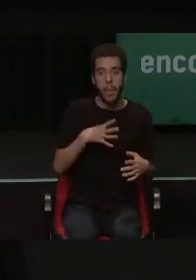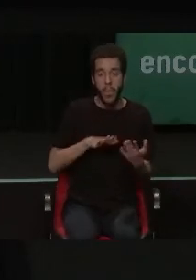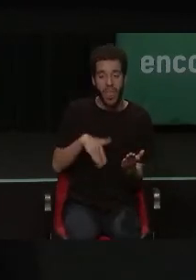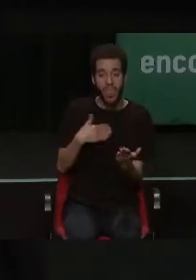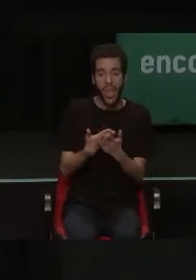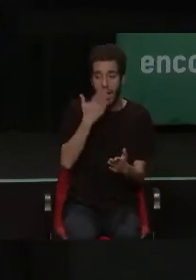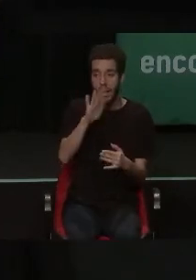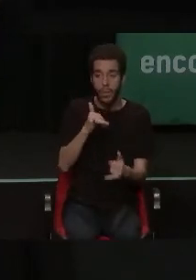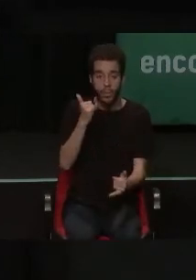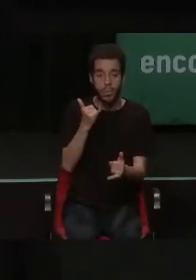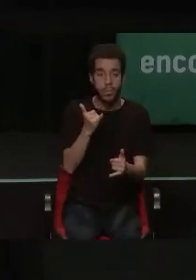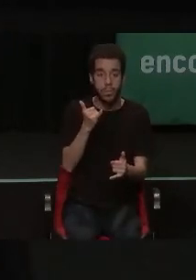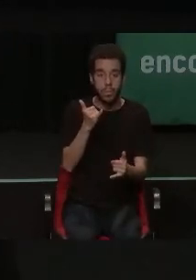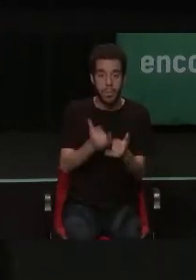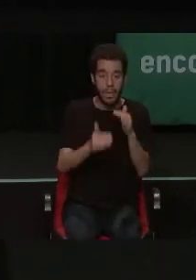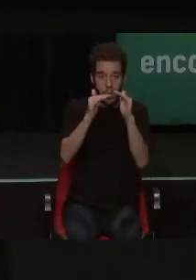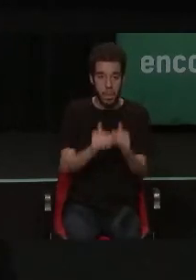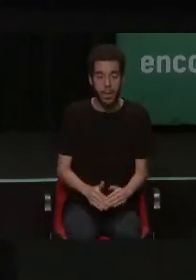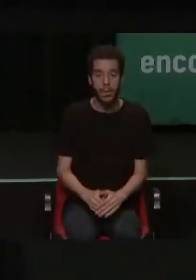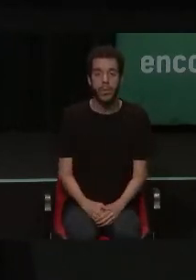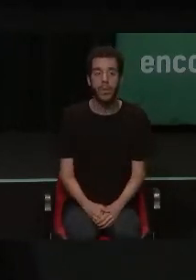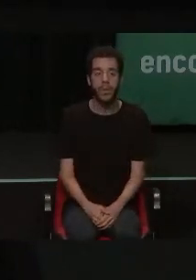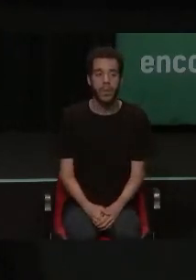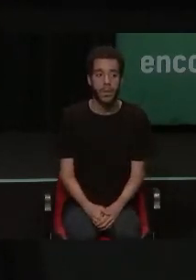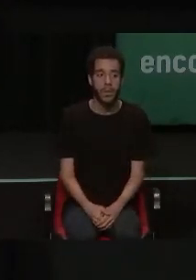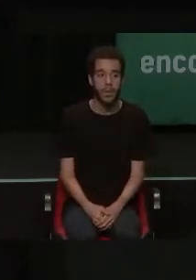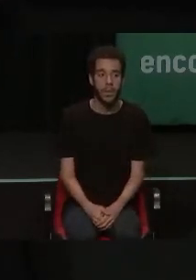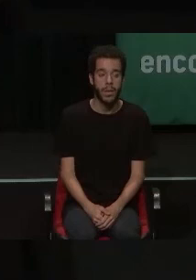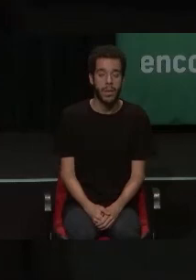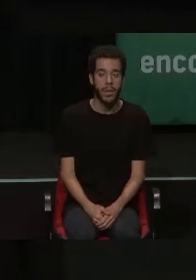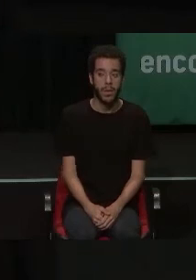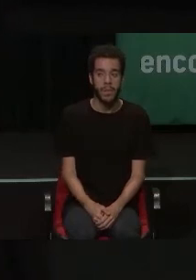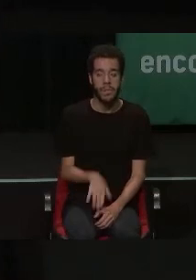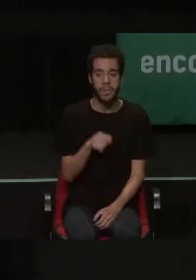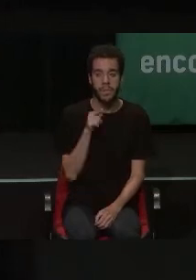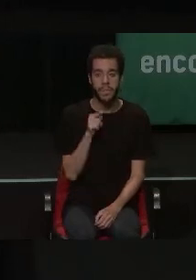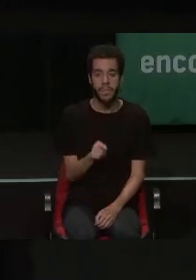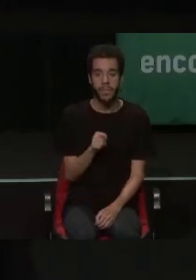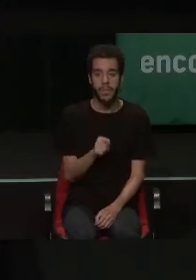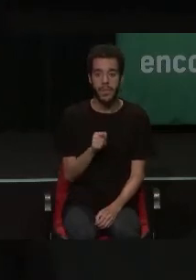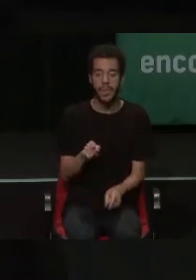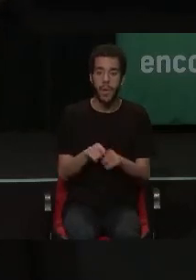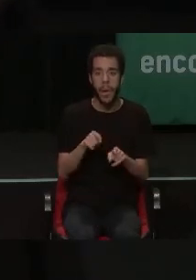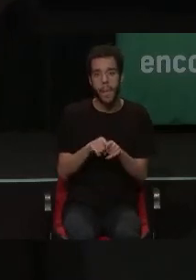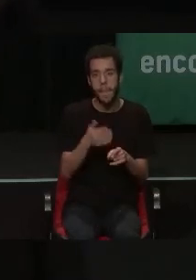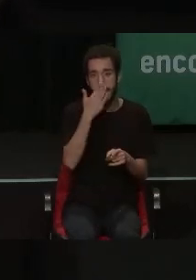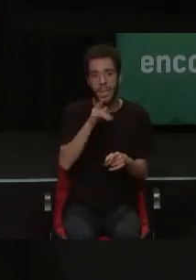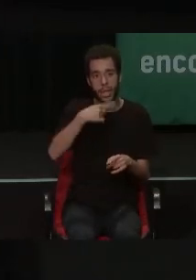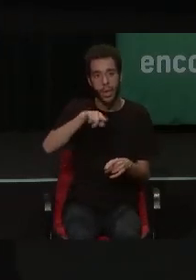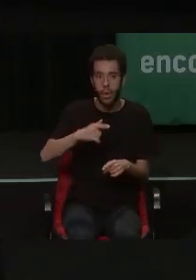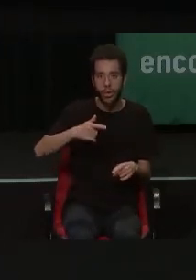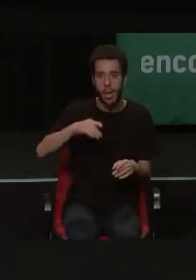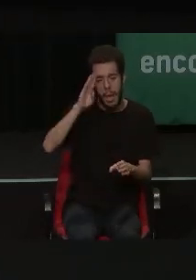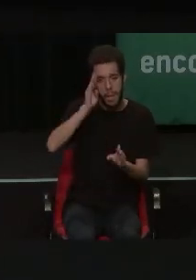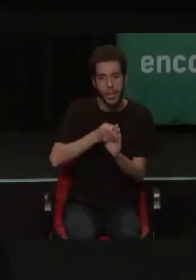envolviam-se menos em comportamentos de risco. Ora bem, isto também abala um pouco as estruturas de algumas ideias que nós, enfim, como psicólogos,